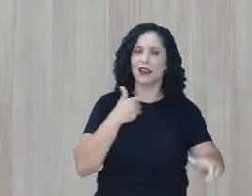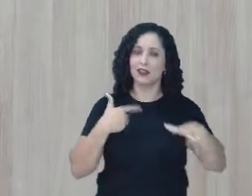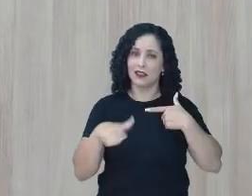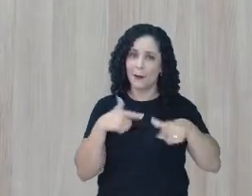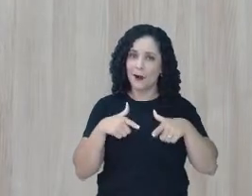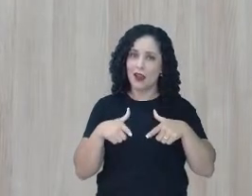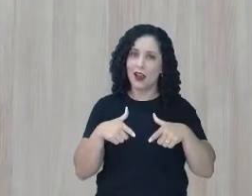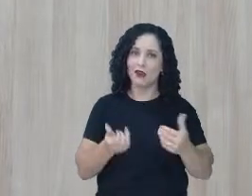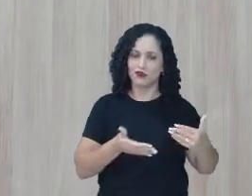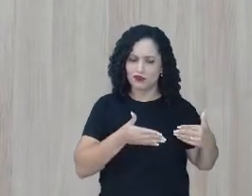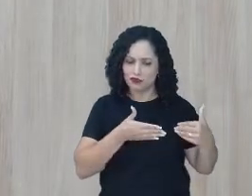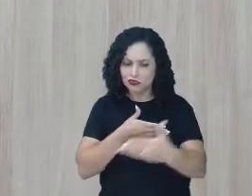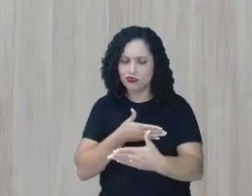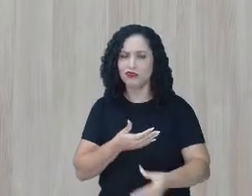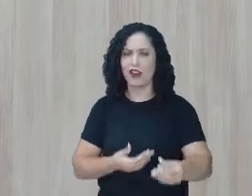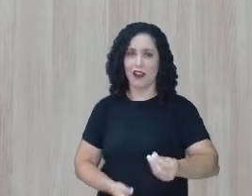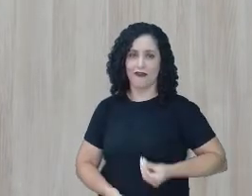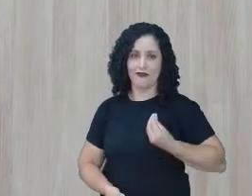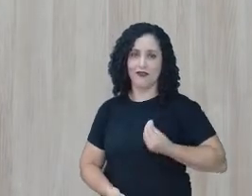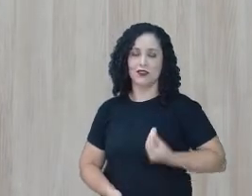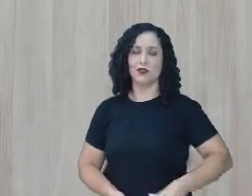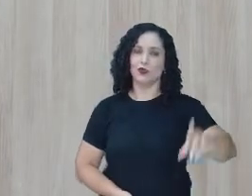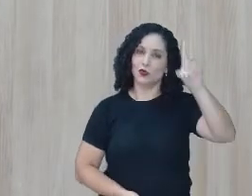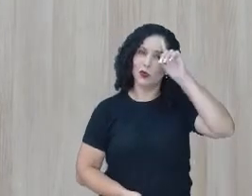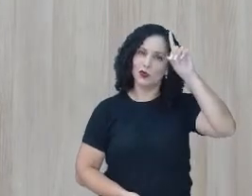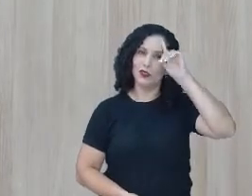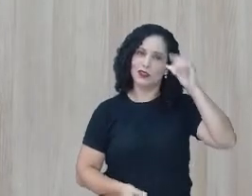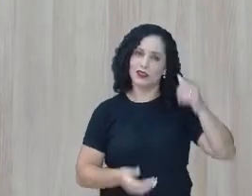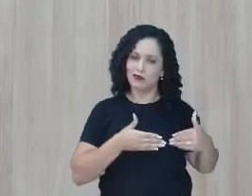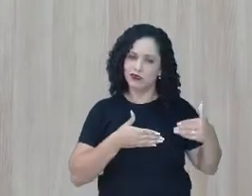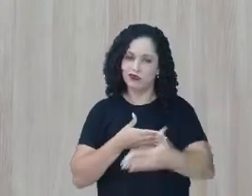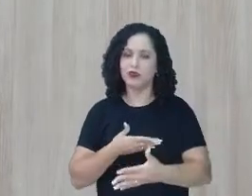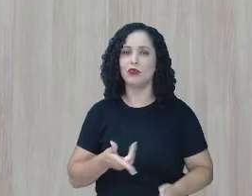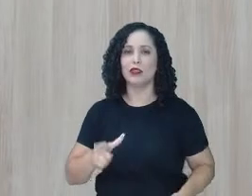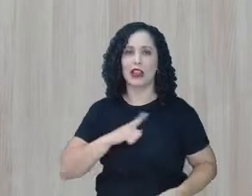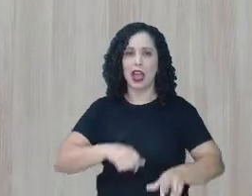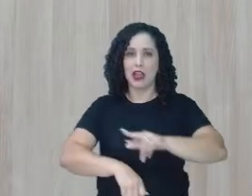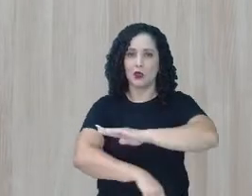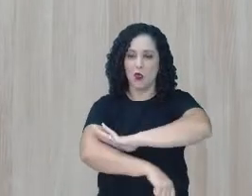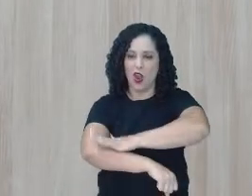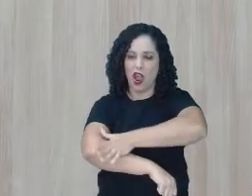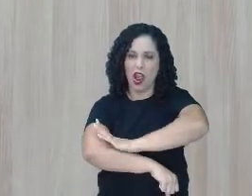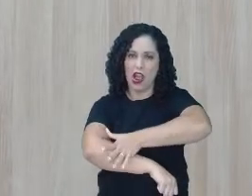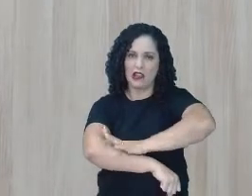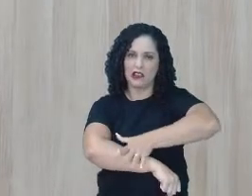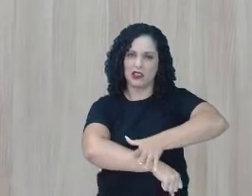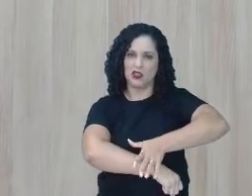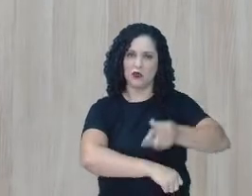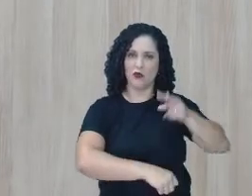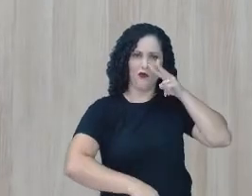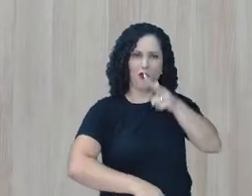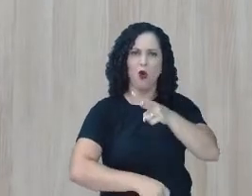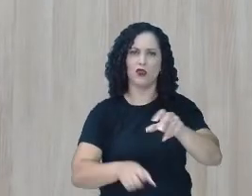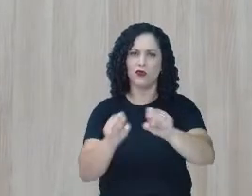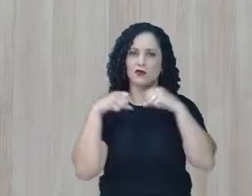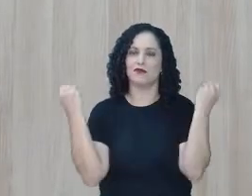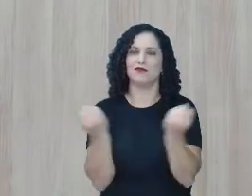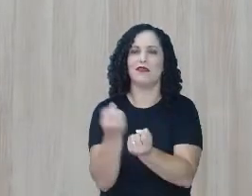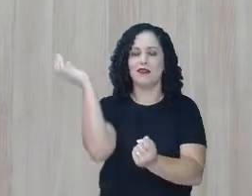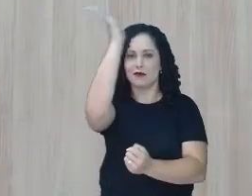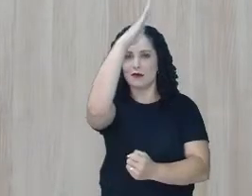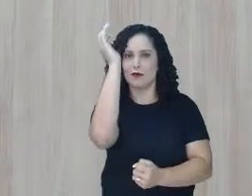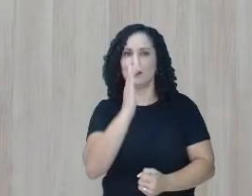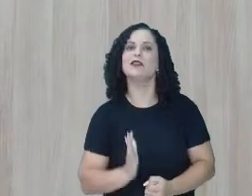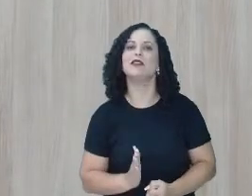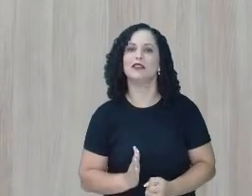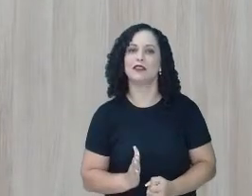nosso lidar cotidiano com as pessoas. Ela está presente no racismo, que é muito forte na sociedade brasileira.